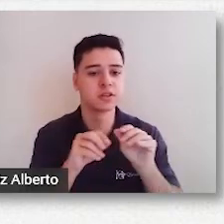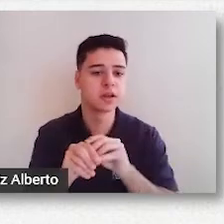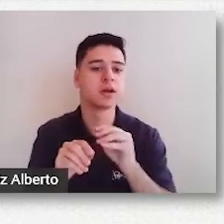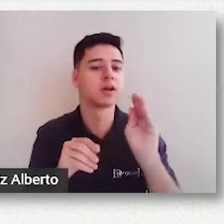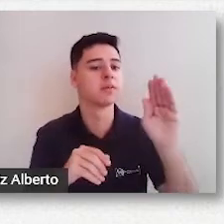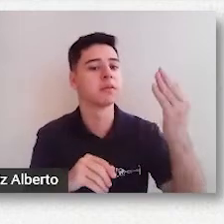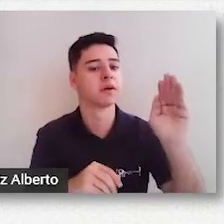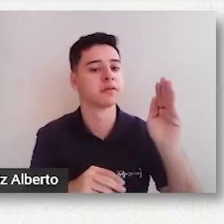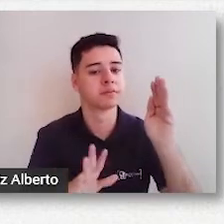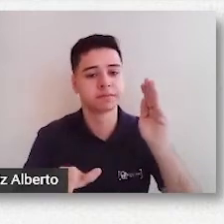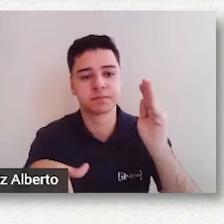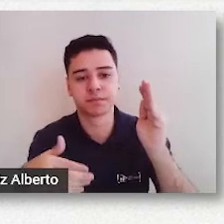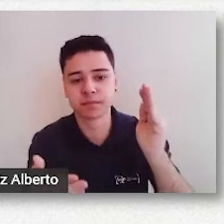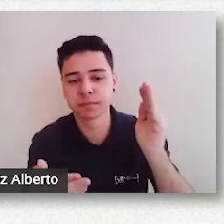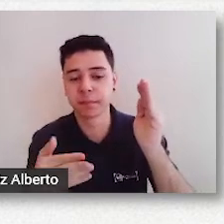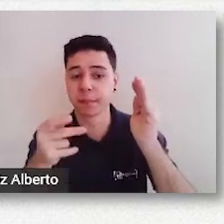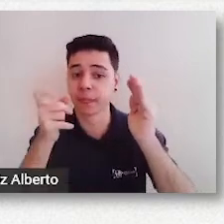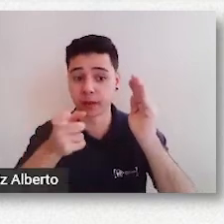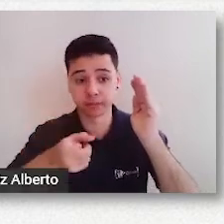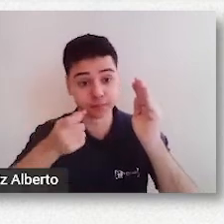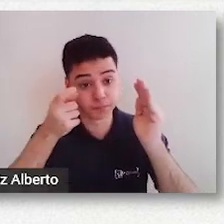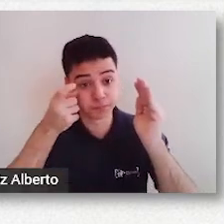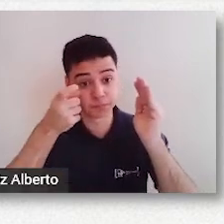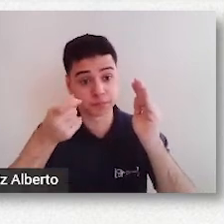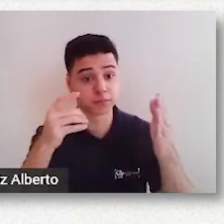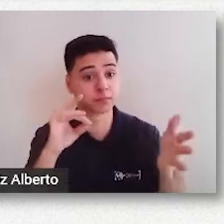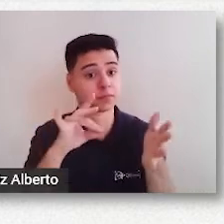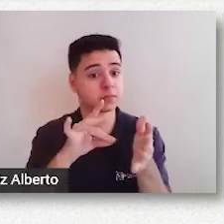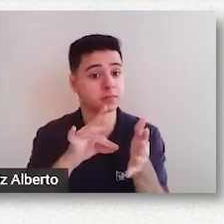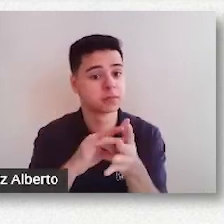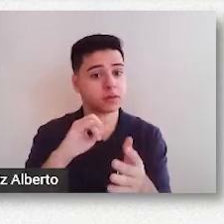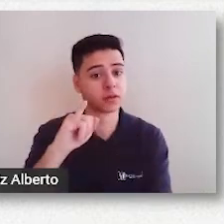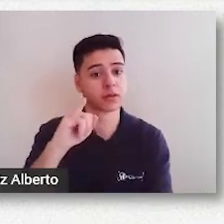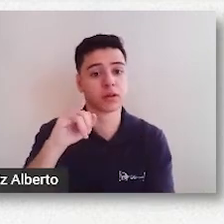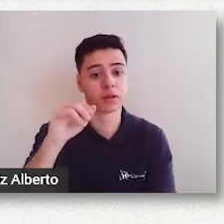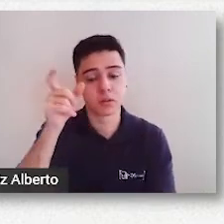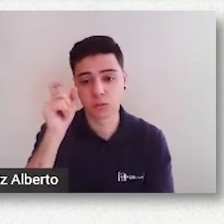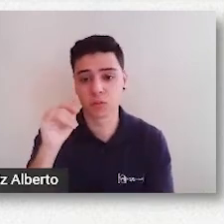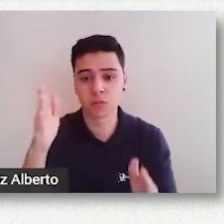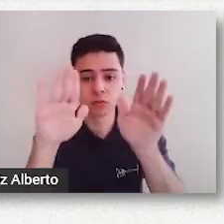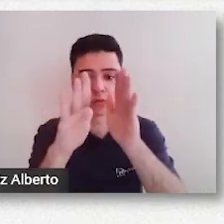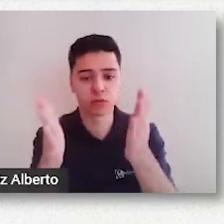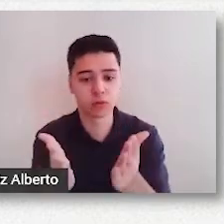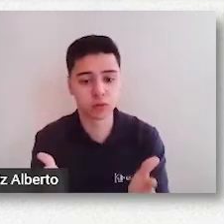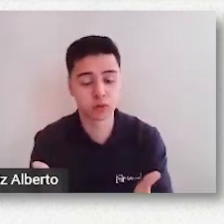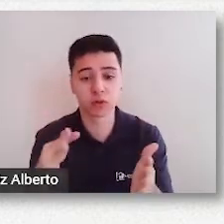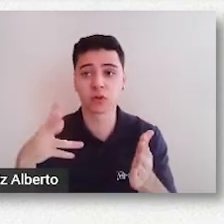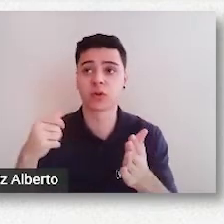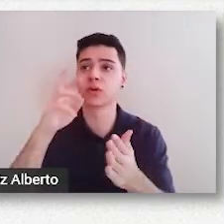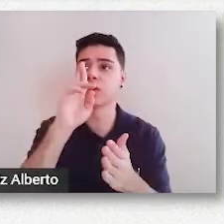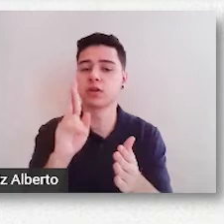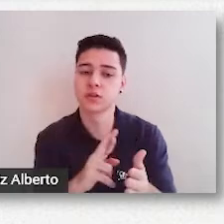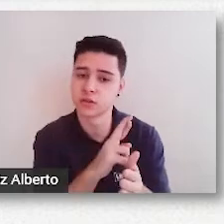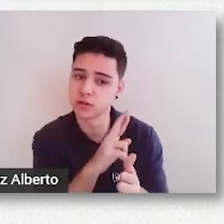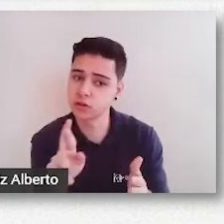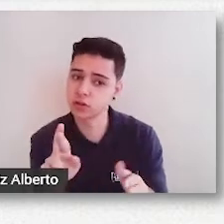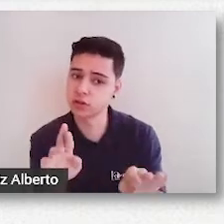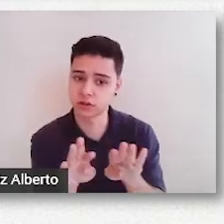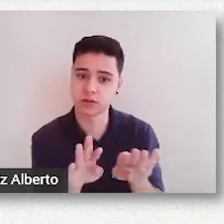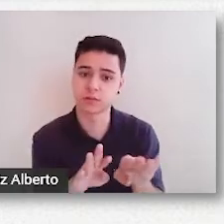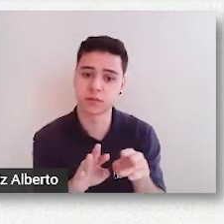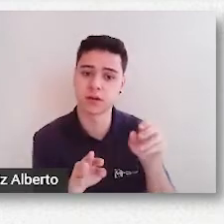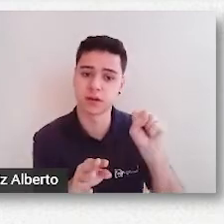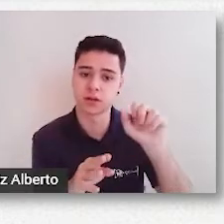Então, para quem se interessa por iconografia religiosa e pela de Santana, inclusive, é